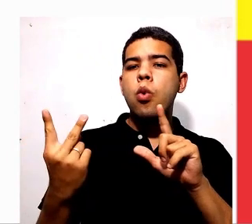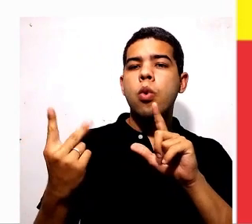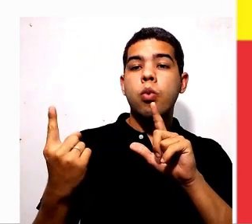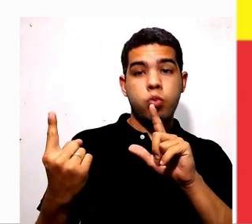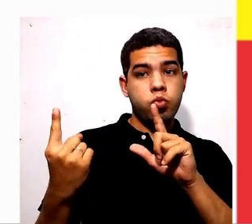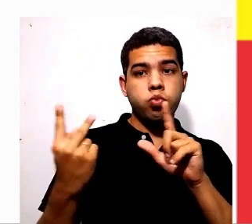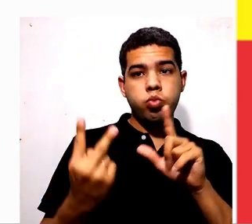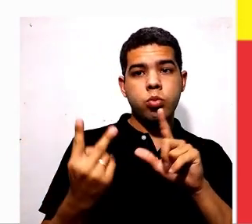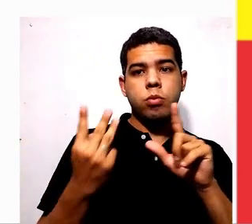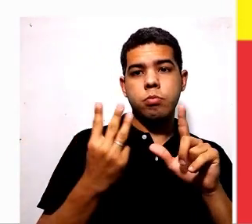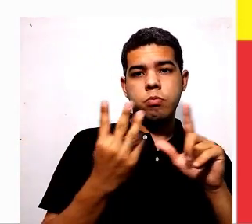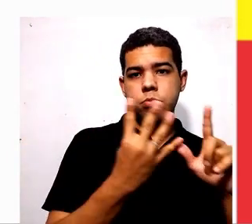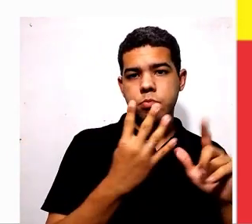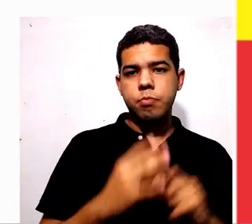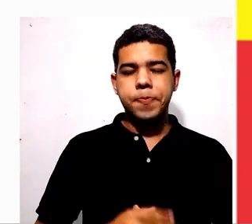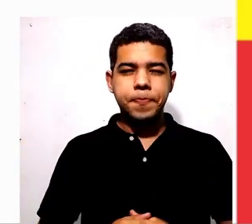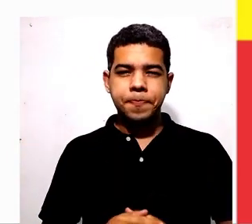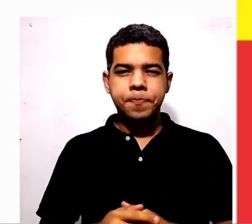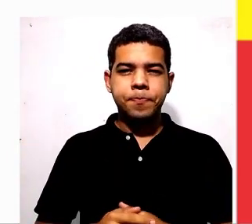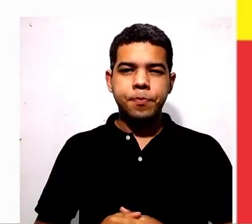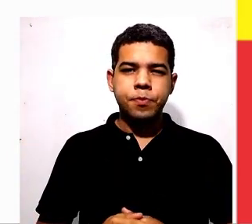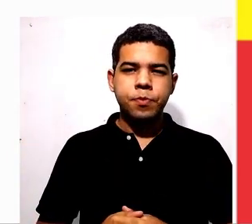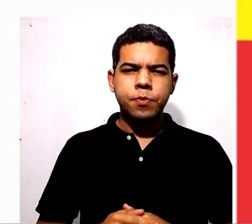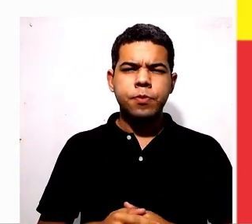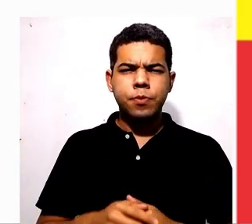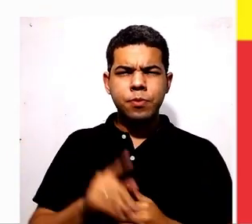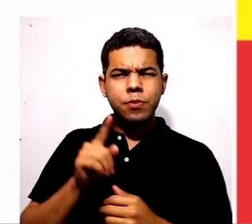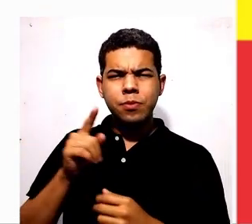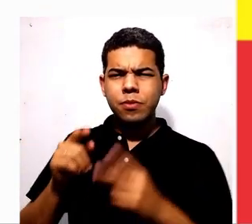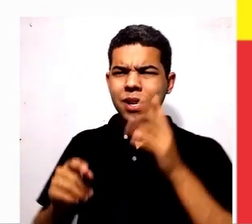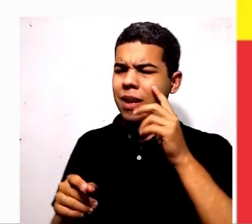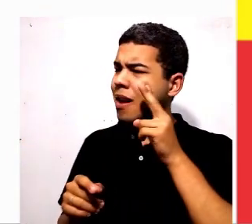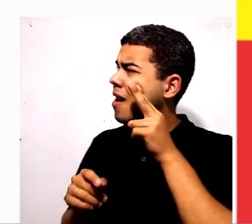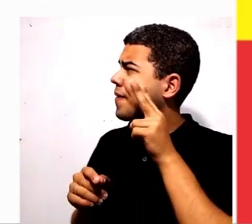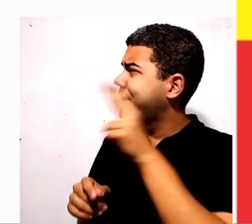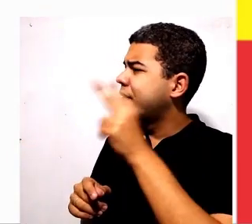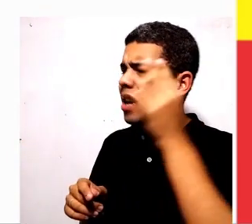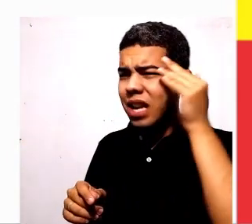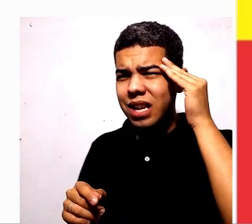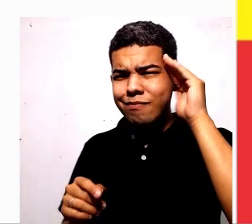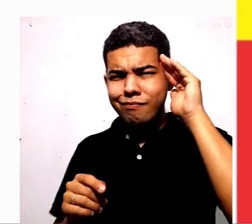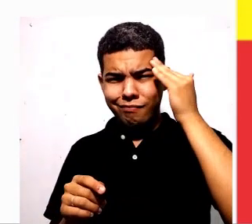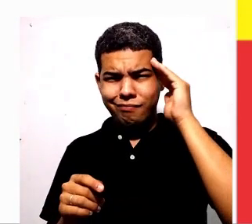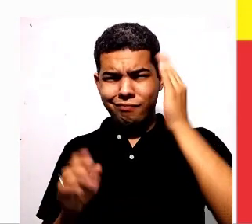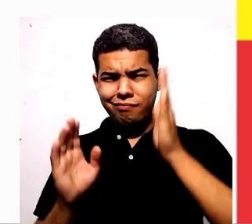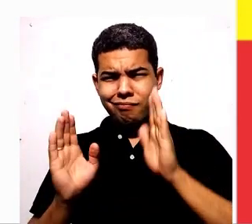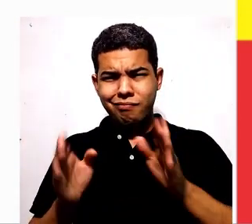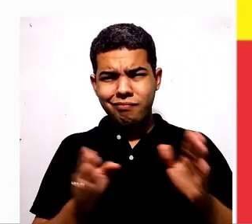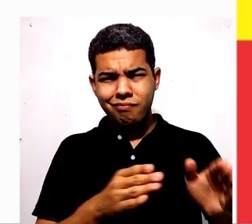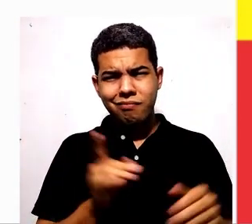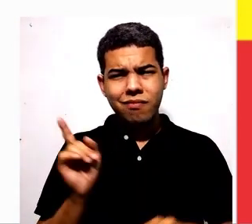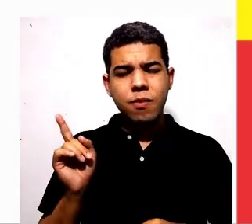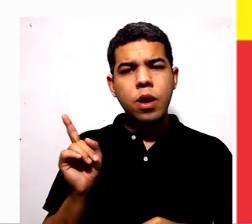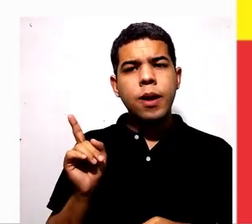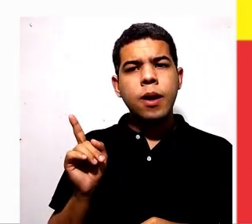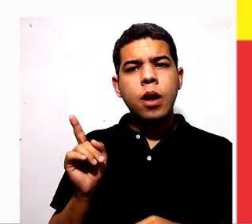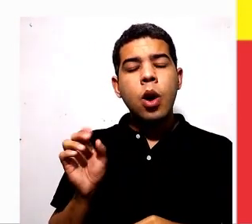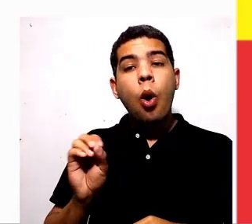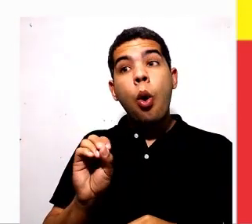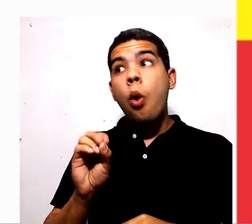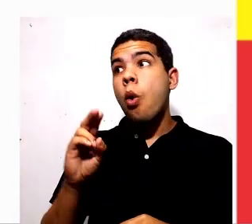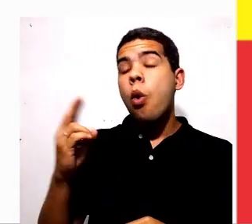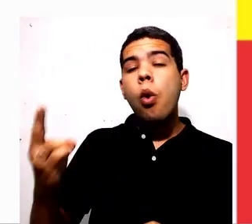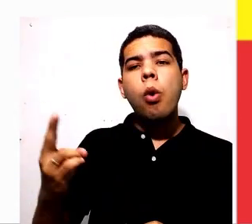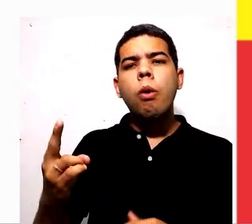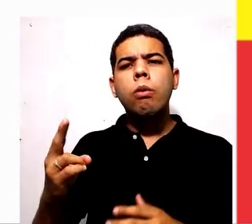figura 3, figura 4. Você consegue compreender um padrão ou você consegue